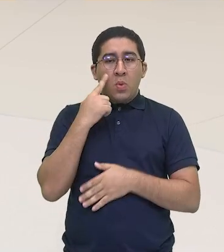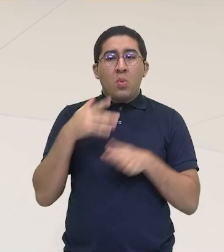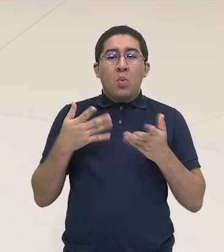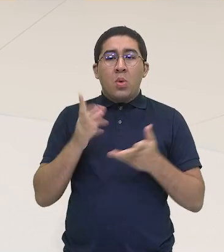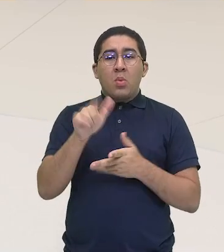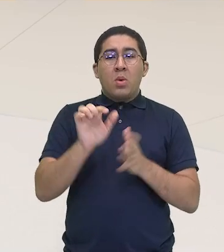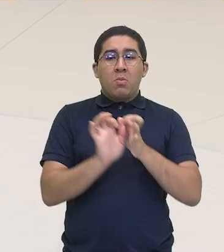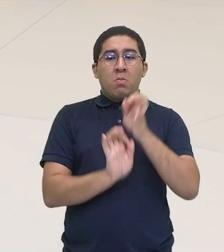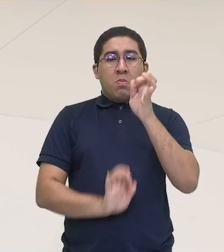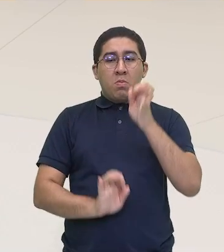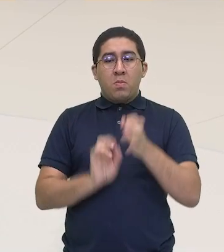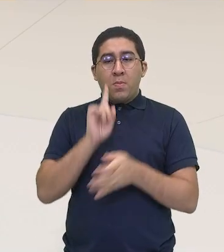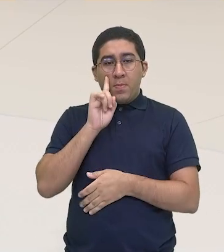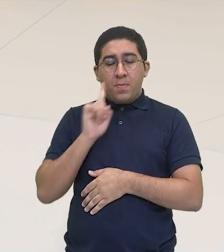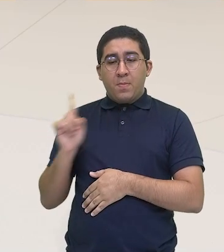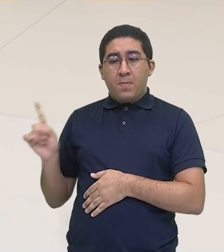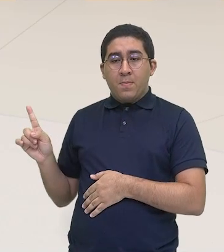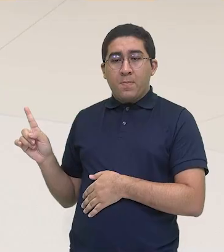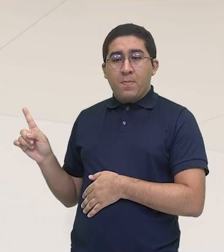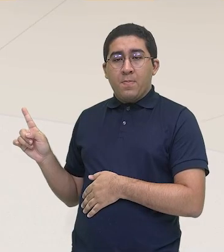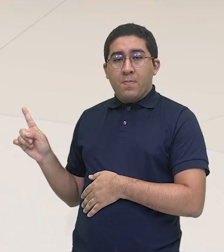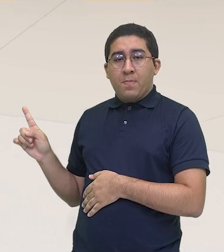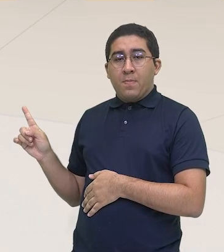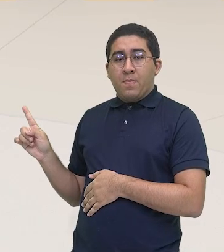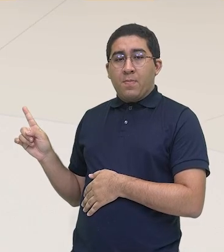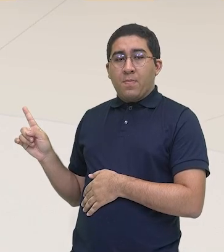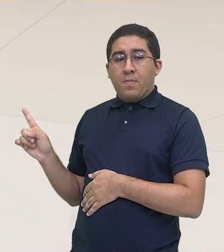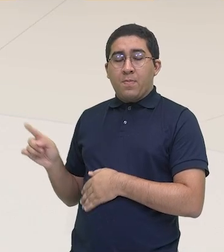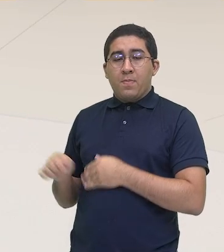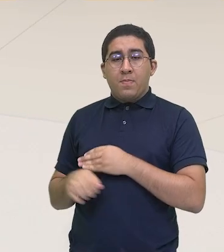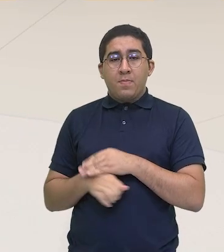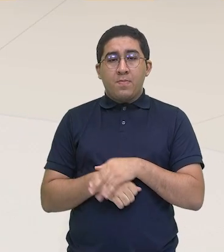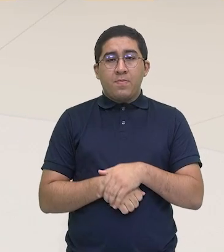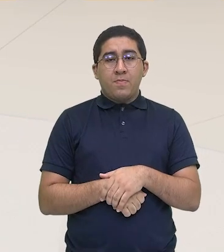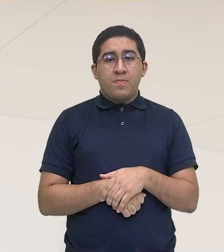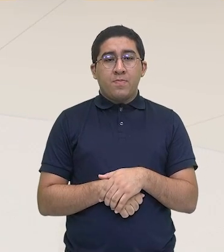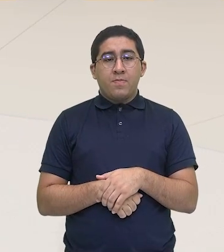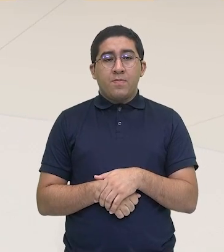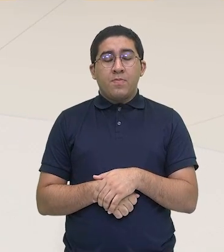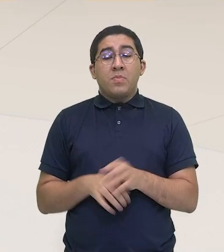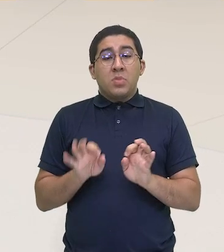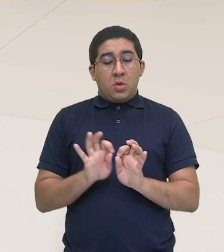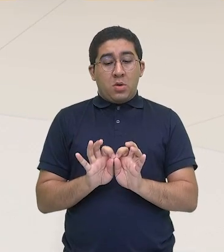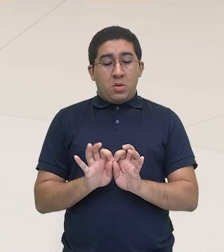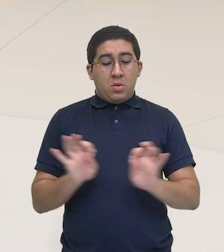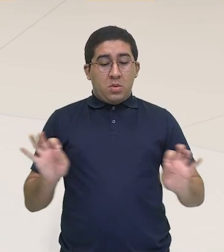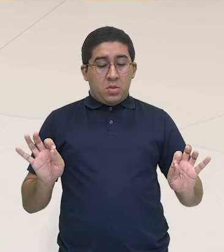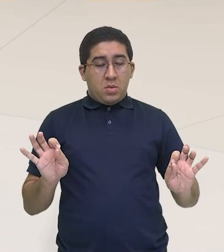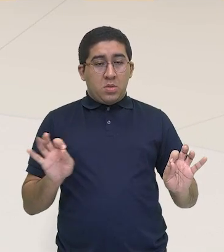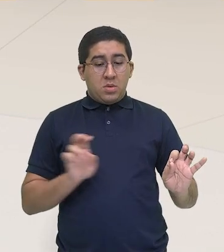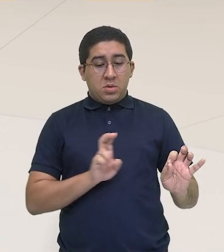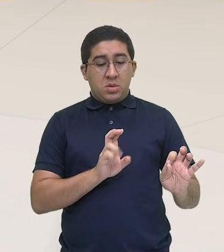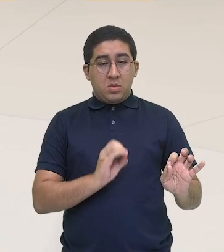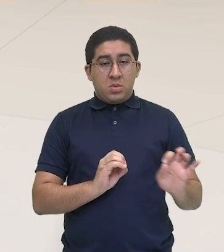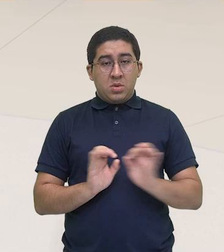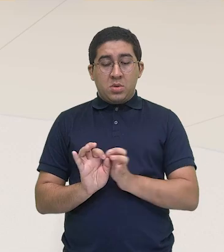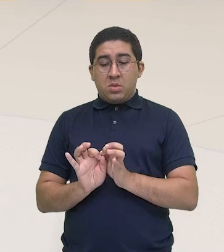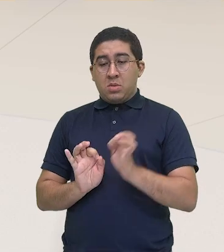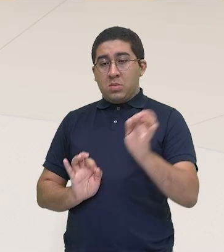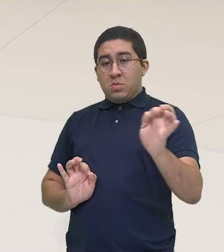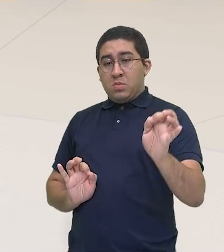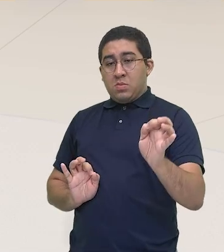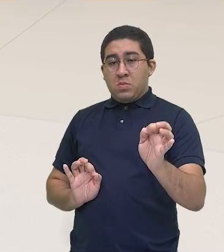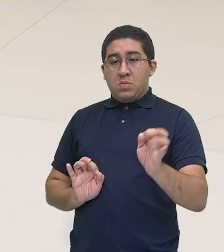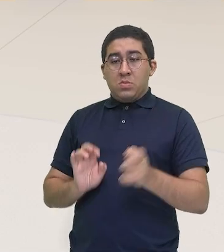essas medidas. A gente tem aqui o campo de futebol, a medida dos lados é de 50 por 120. Então,